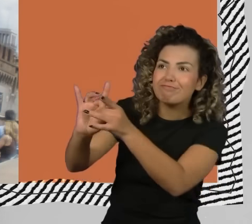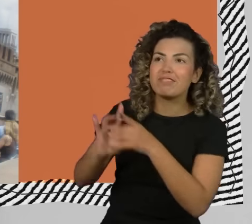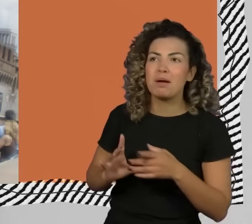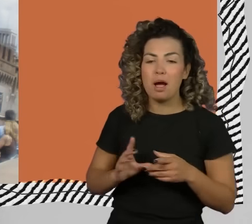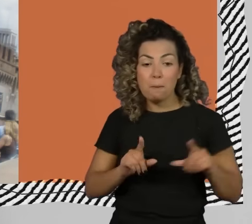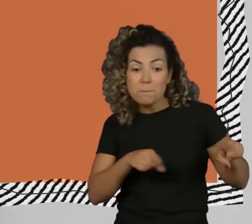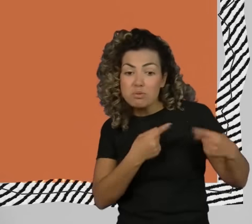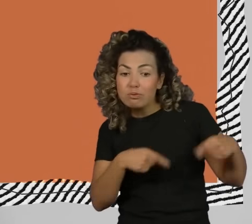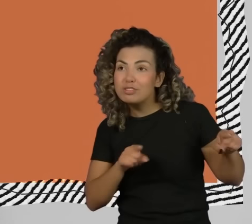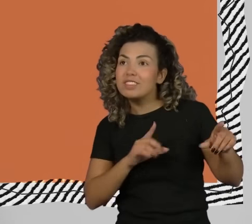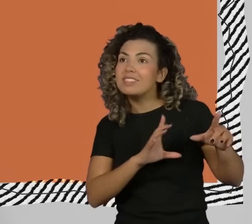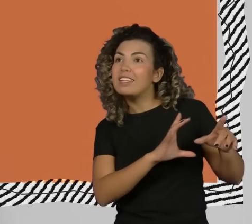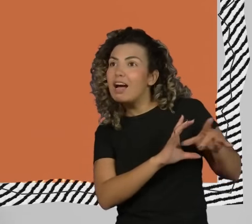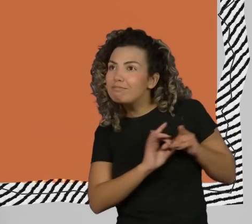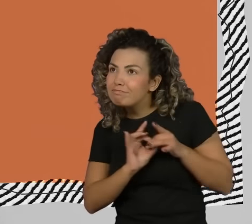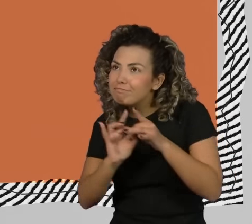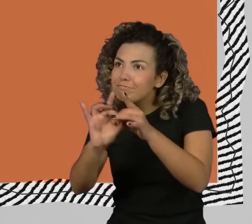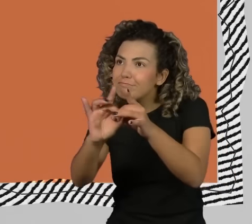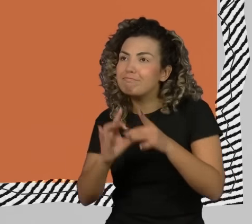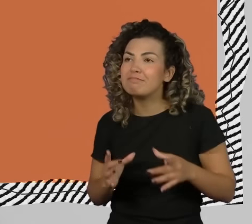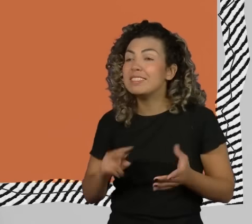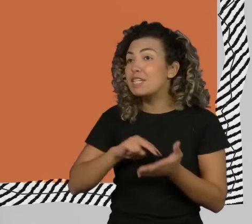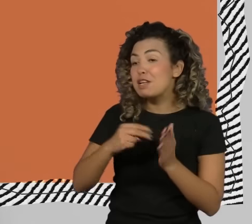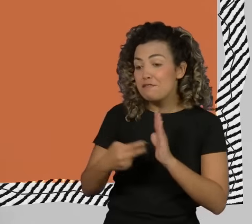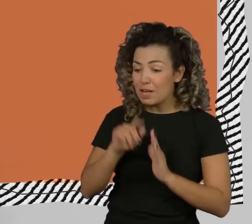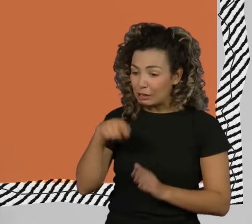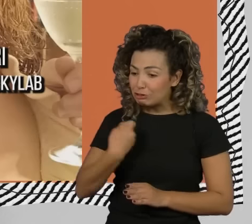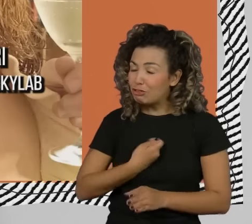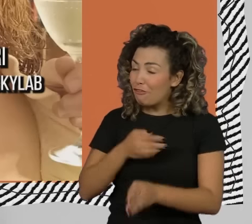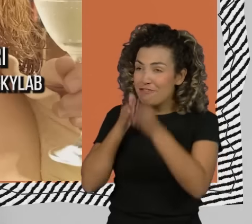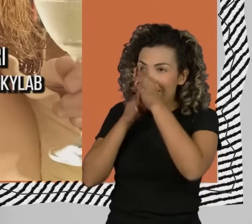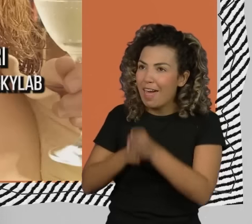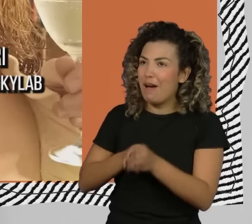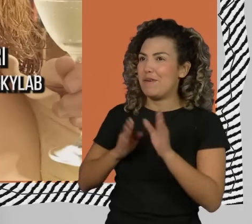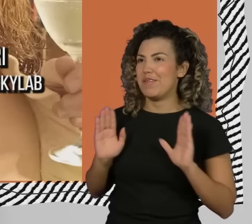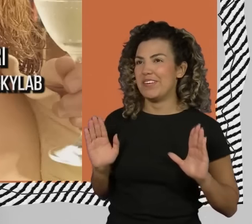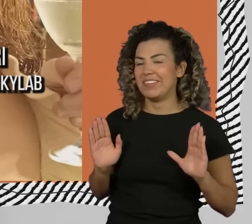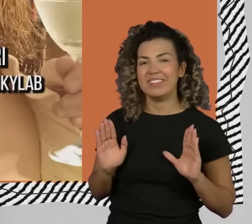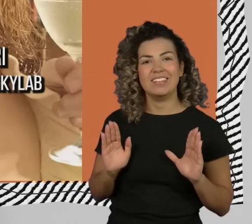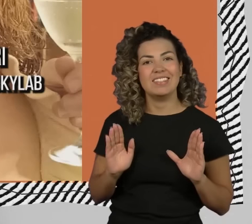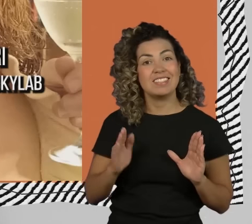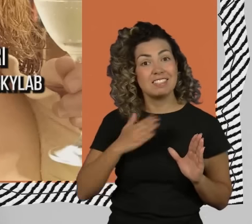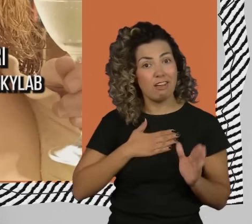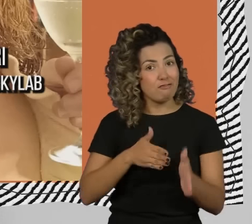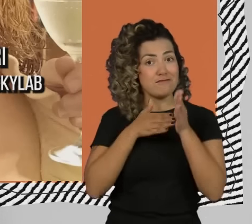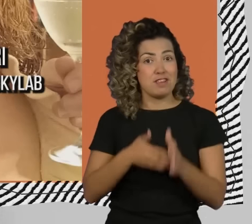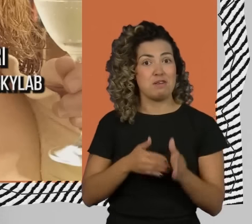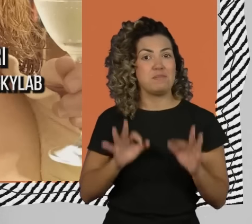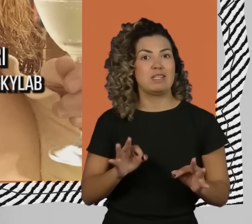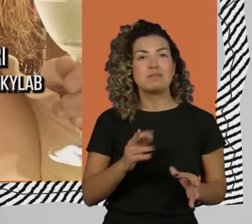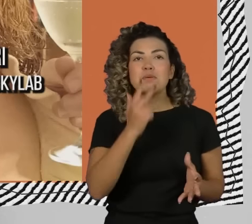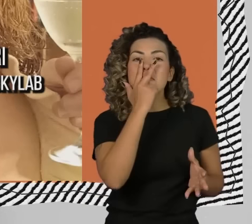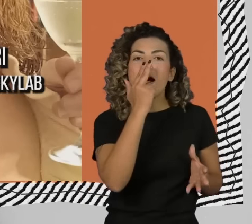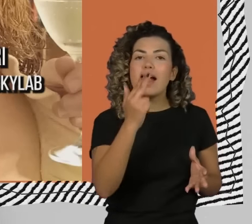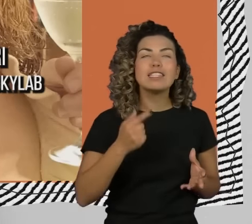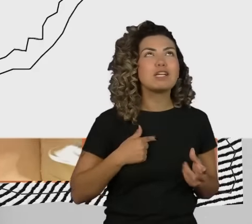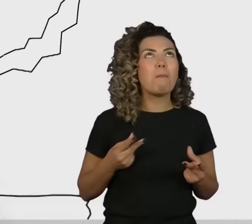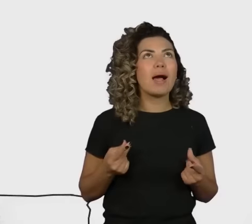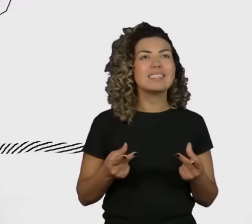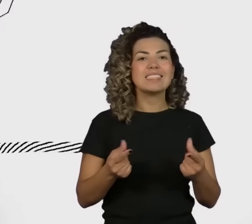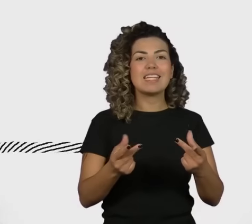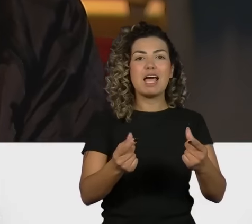sou uma pessoa fiel, absolutamente fiel. Eu sou eterno, sabe? Nesse sentido, eu penso até numa espécie de eternidade,